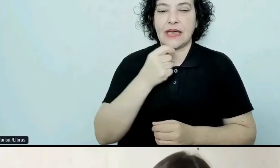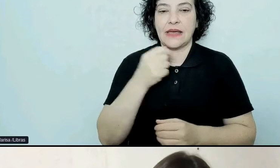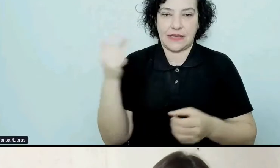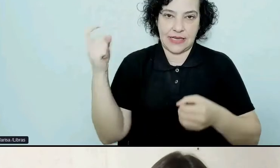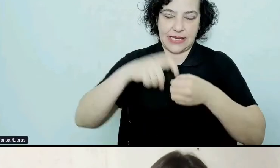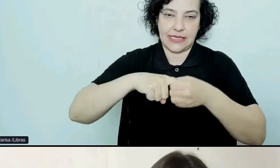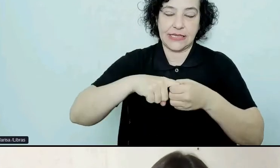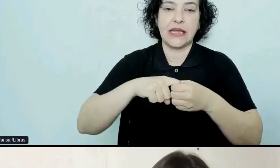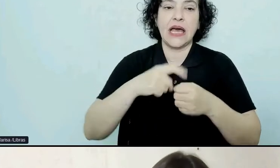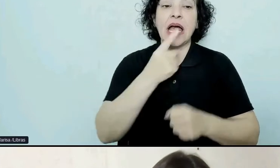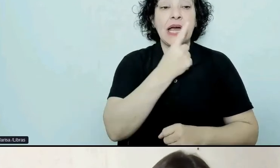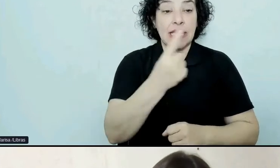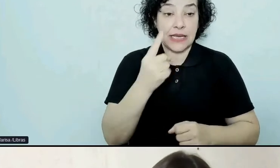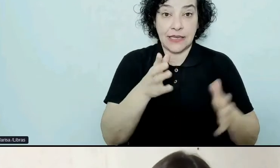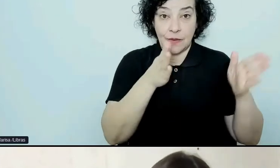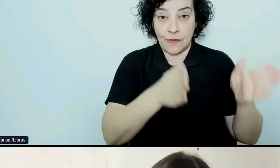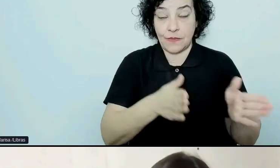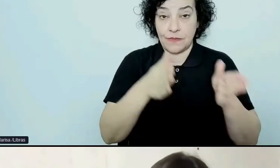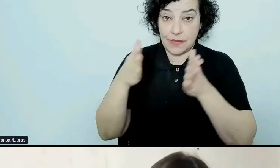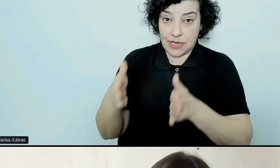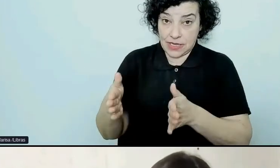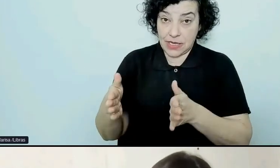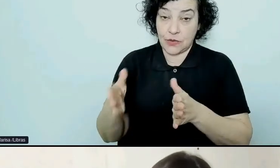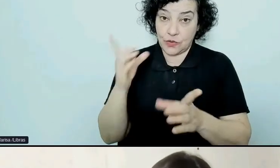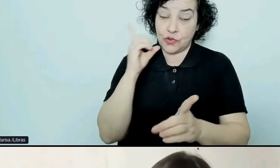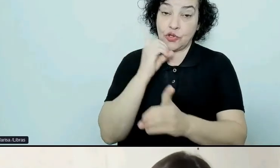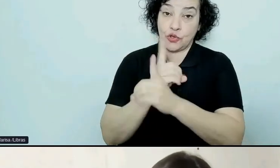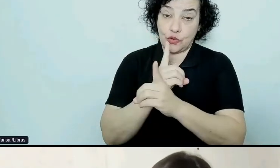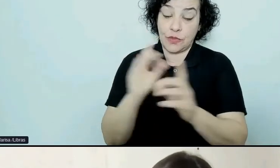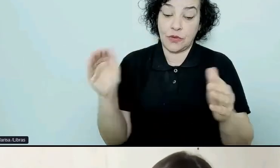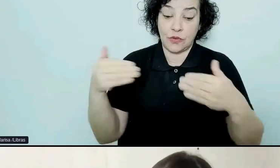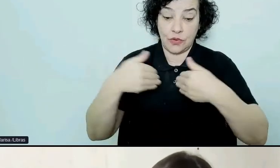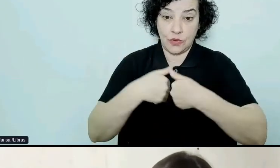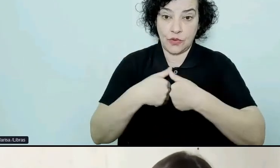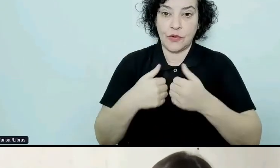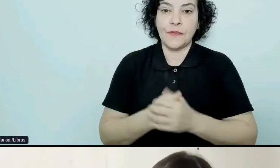Pronto, ela vai reiniciar lá. Hoje é o dia do F5, tô falando.